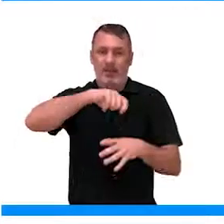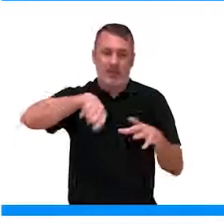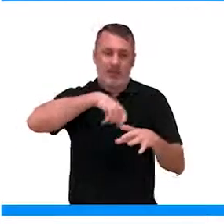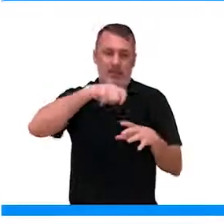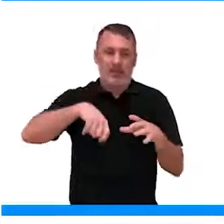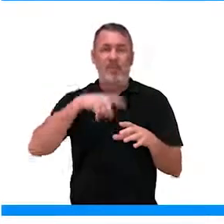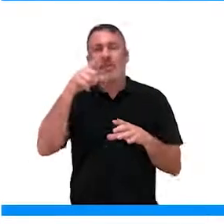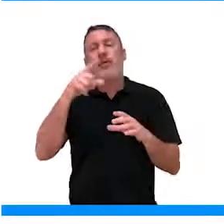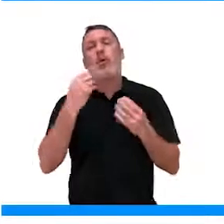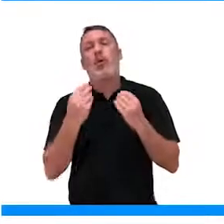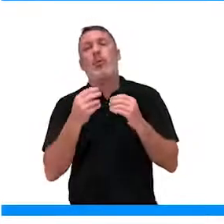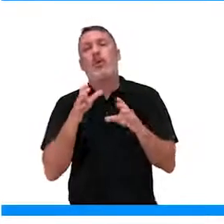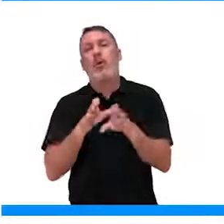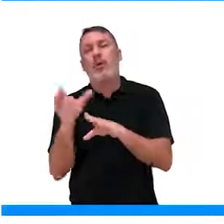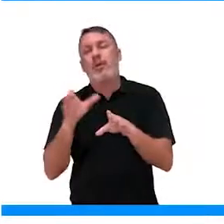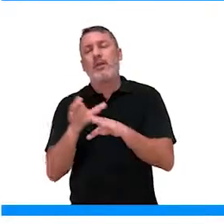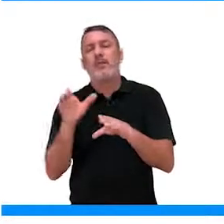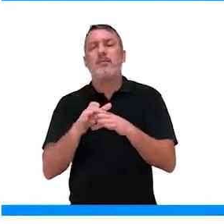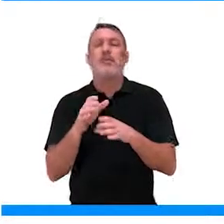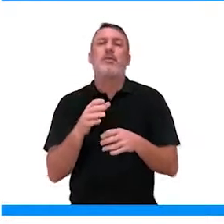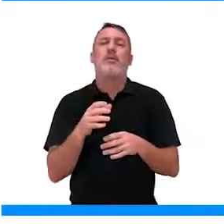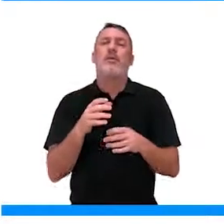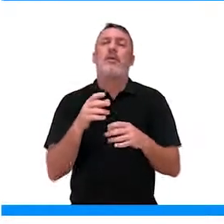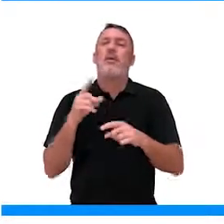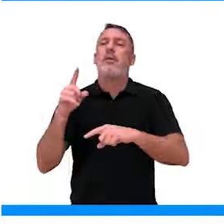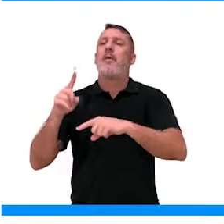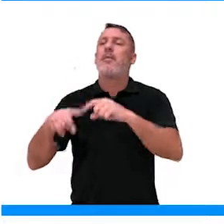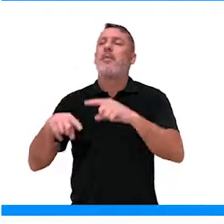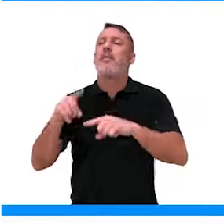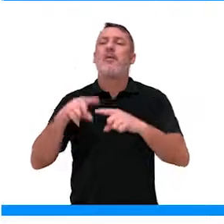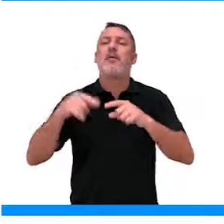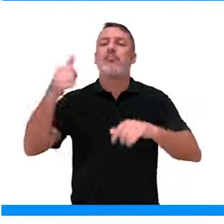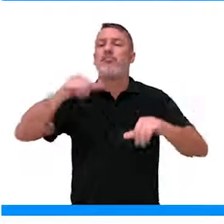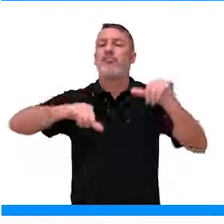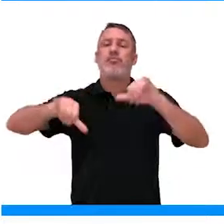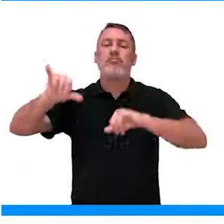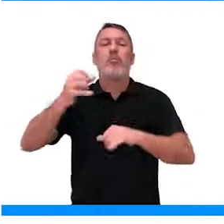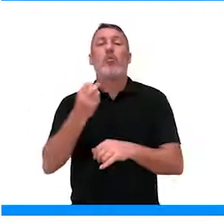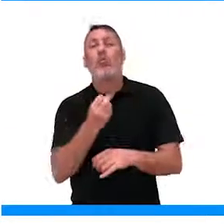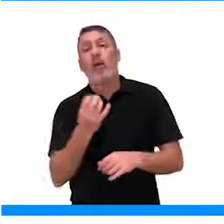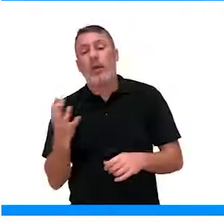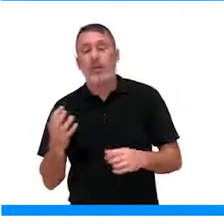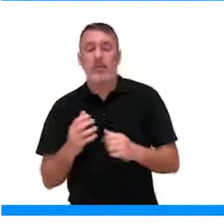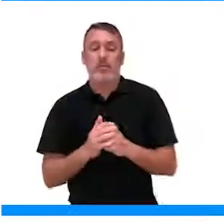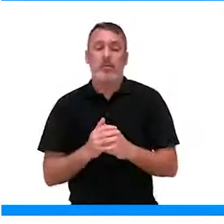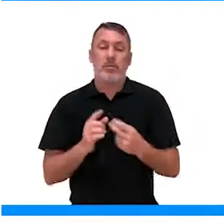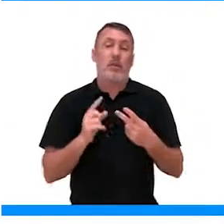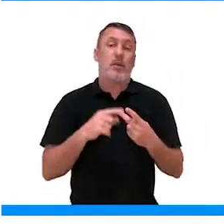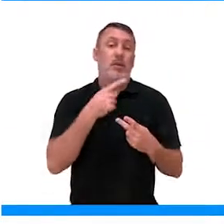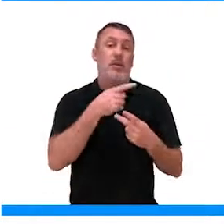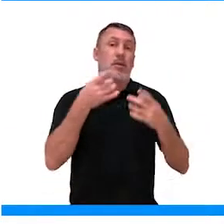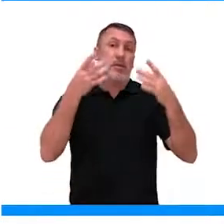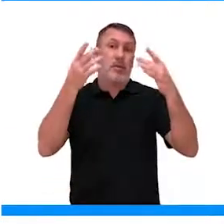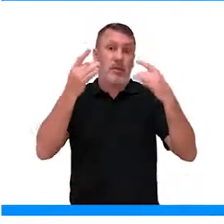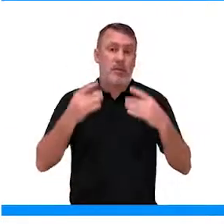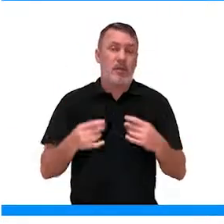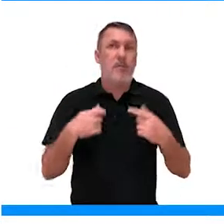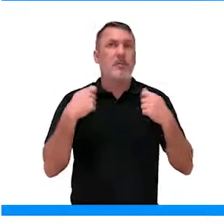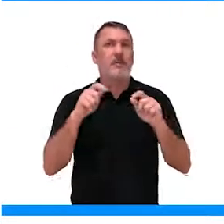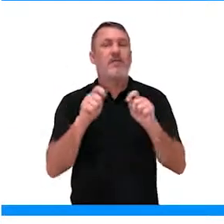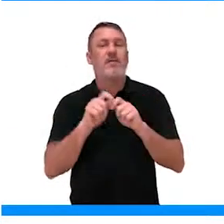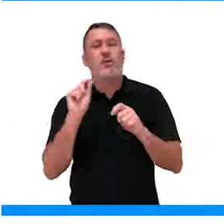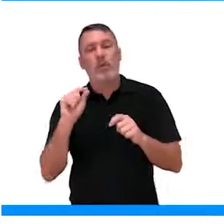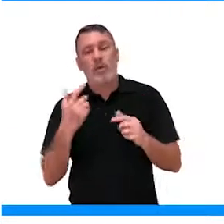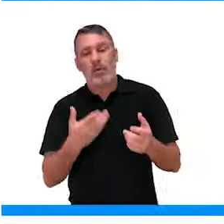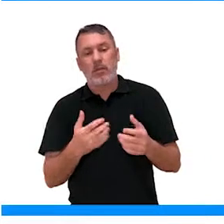de ingredientes, o modo de preparo, né, a quantidade, a descrição ali do que